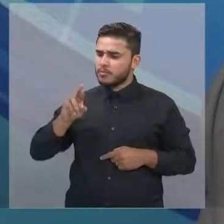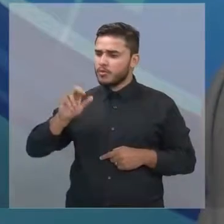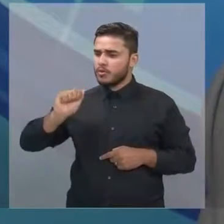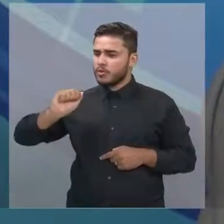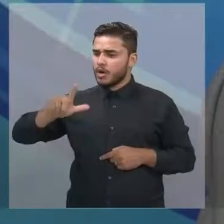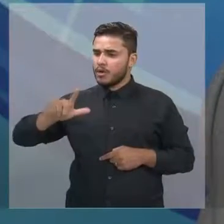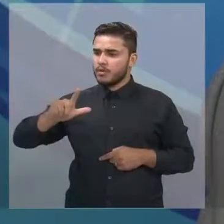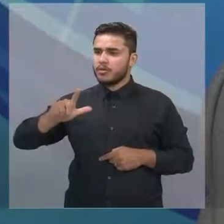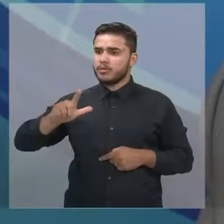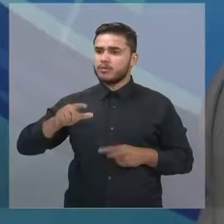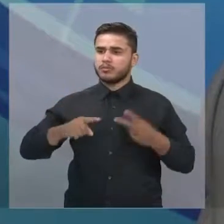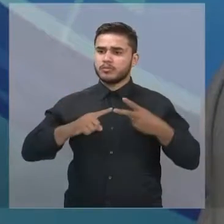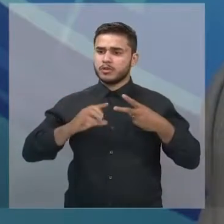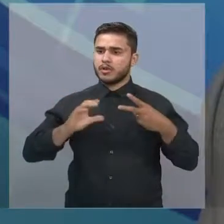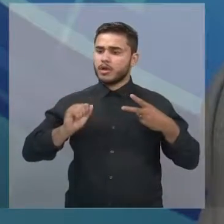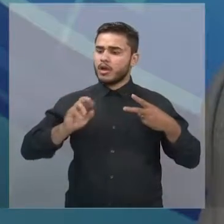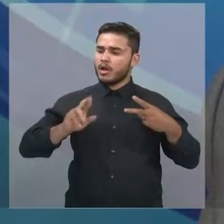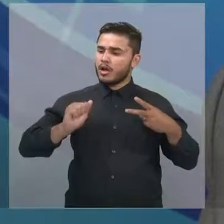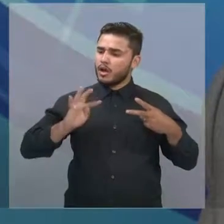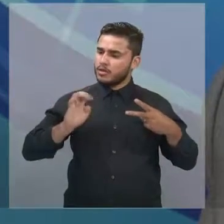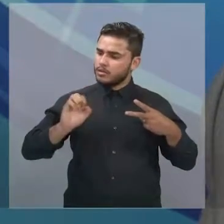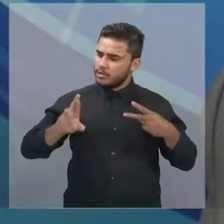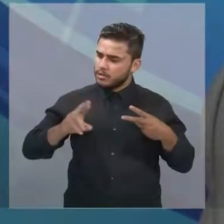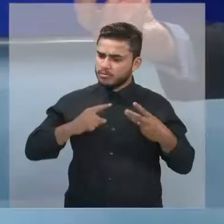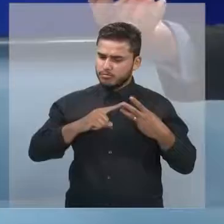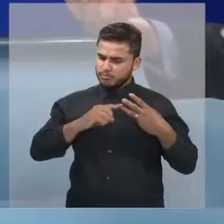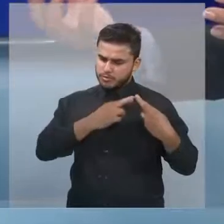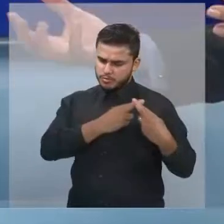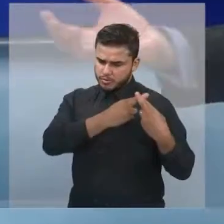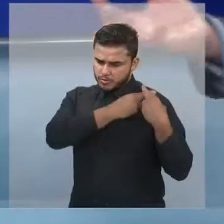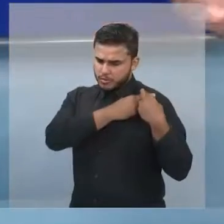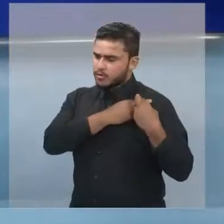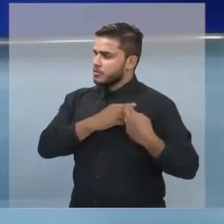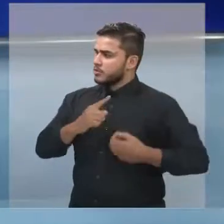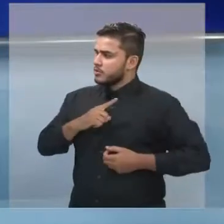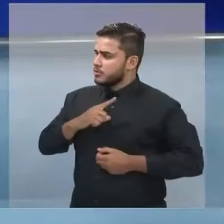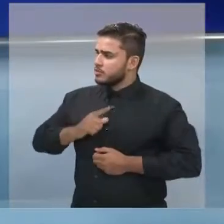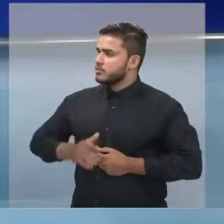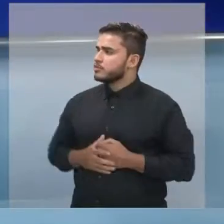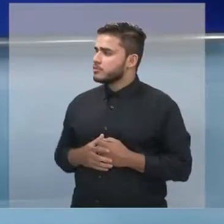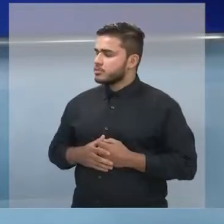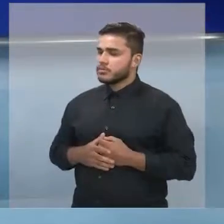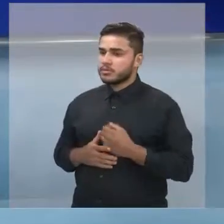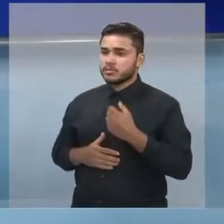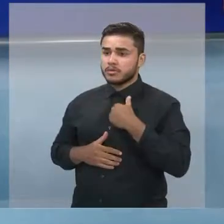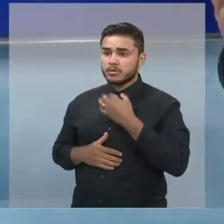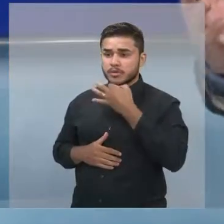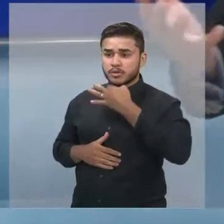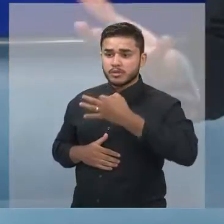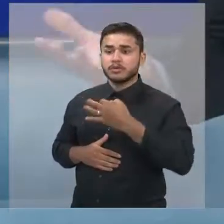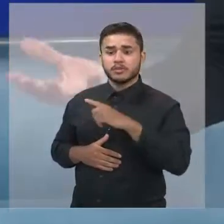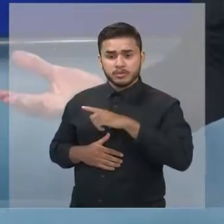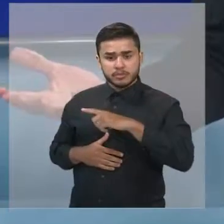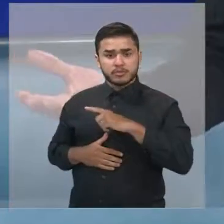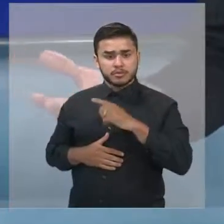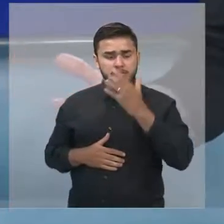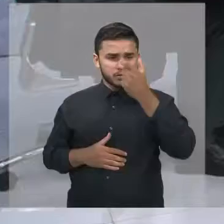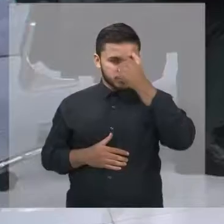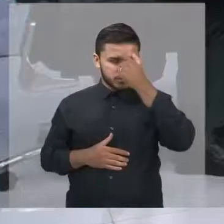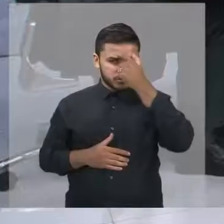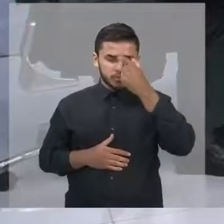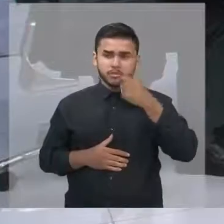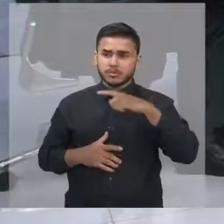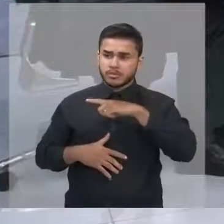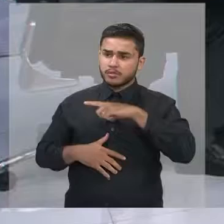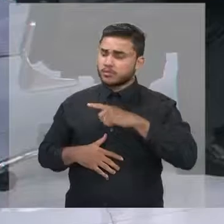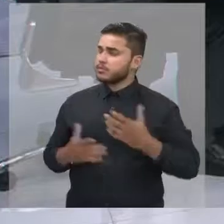moral, a partir deste saber, a partir desses valores. Tem alguma influência. Eu insisto que tem uma influência. Tem alguma